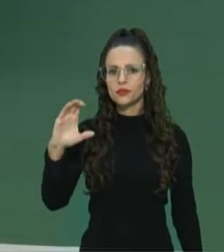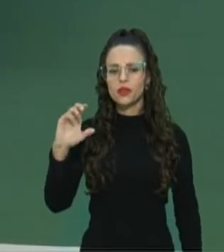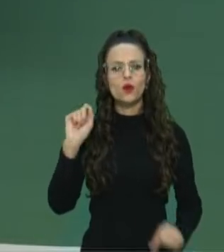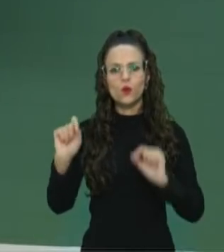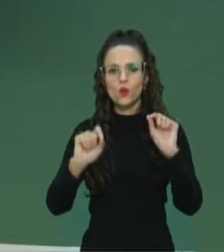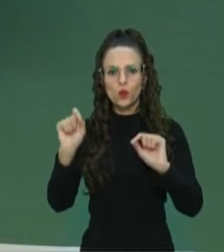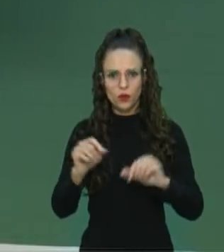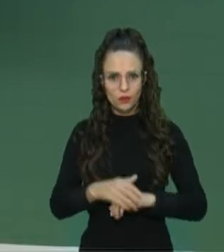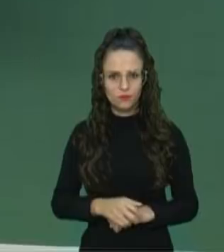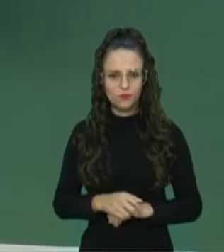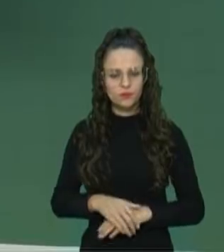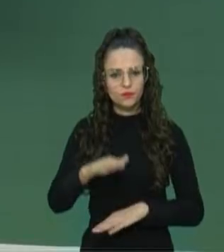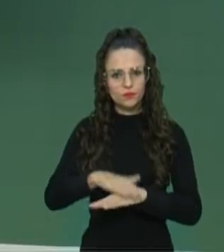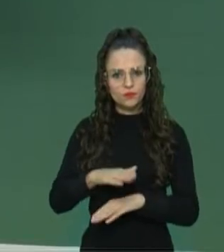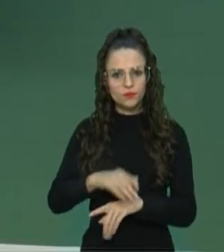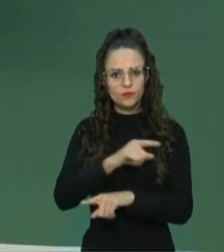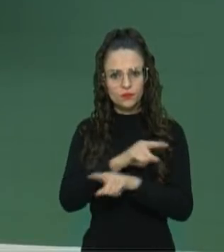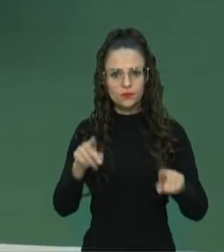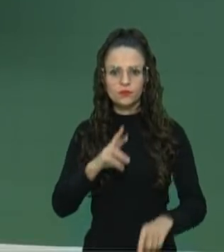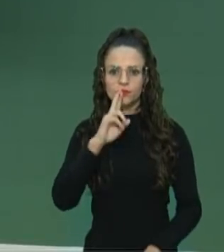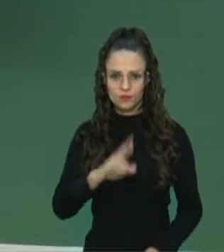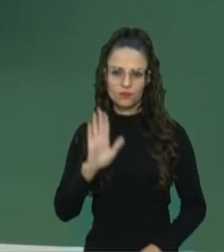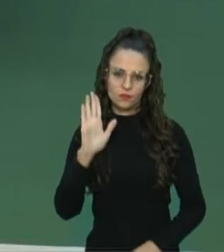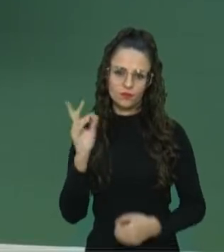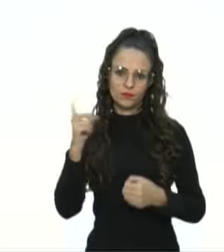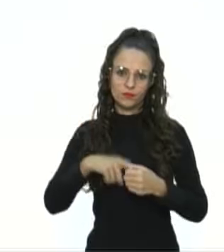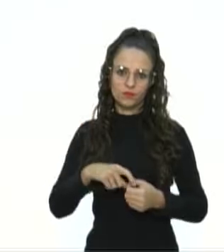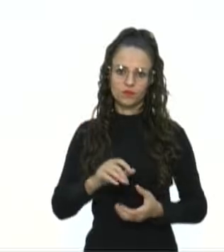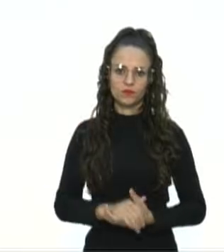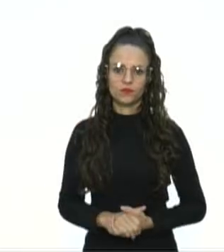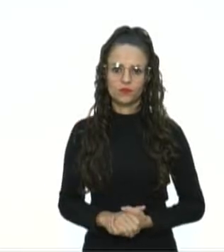de controle? Vamos ter um tempinho para realizar essa atividade também, já voltamos.